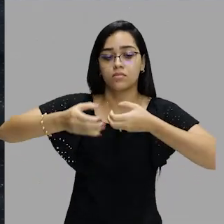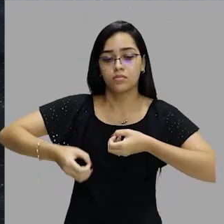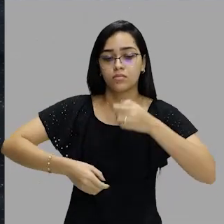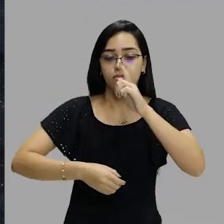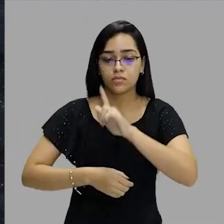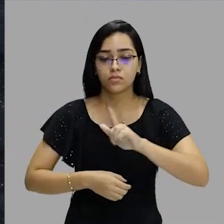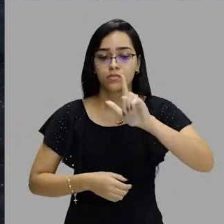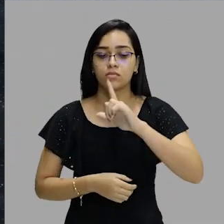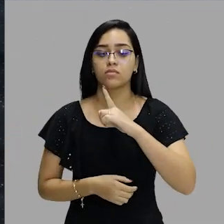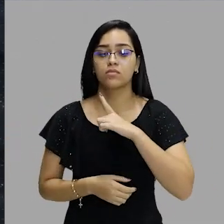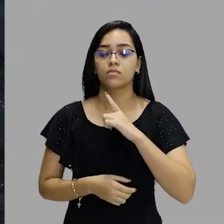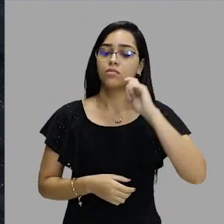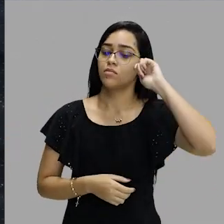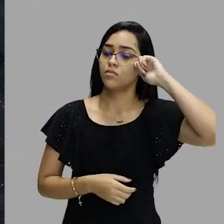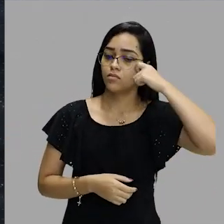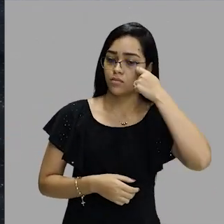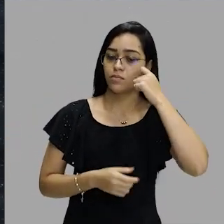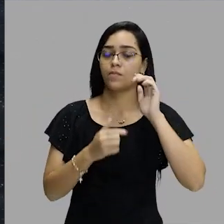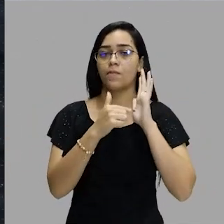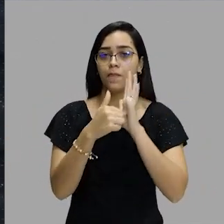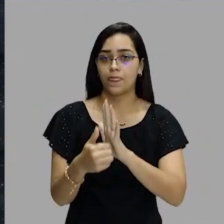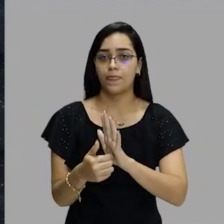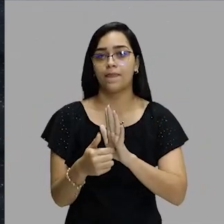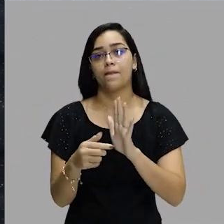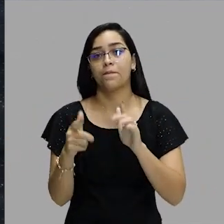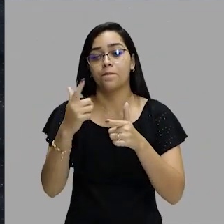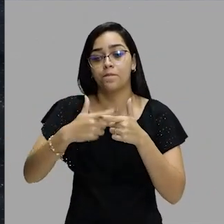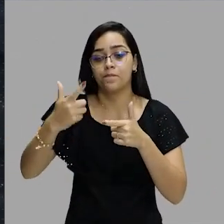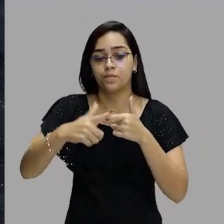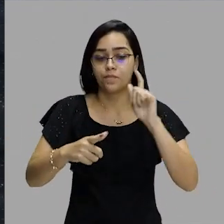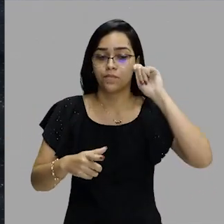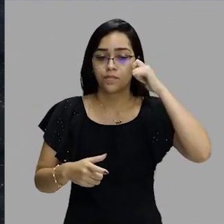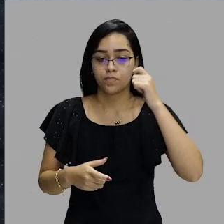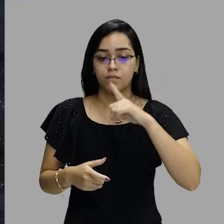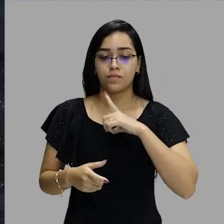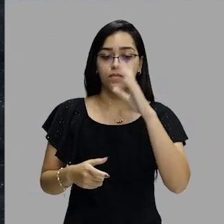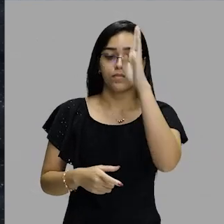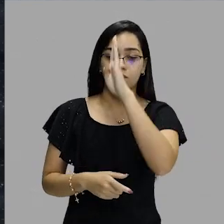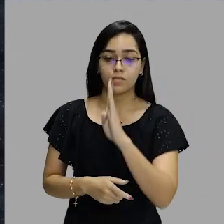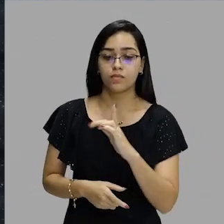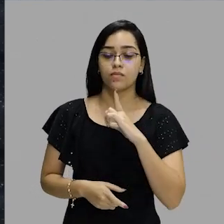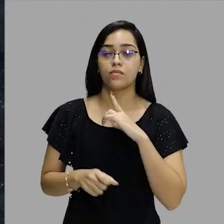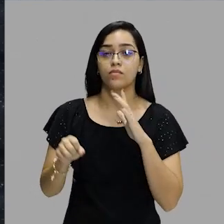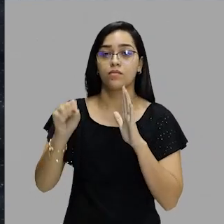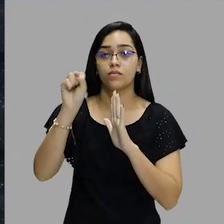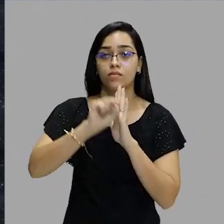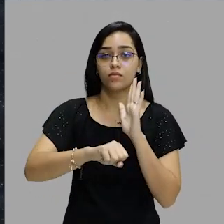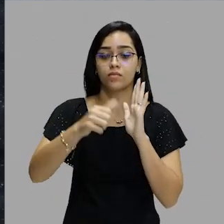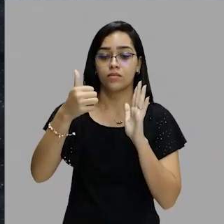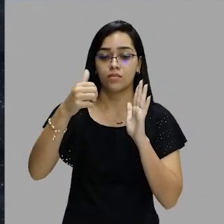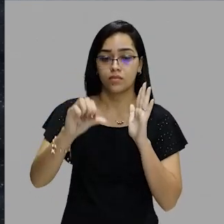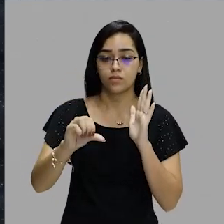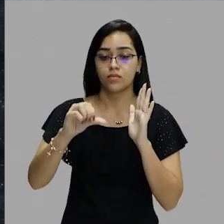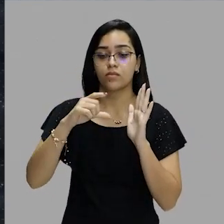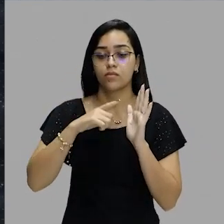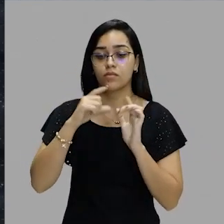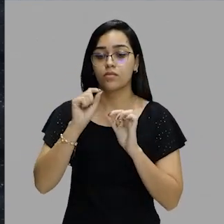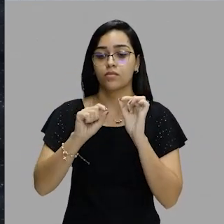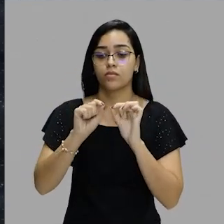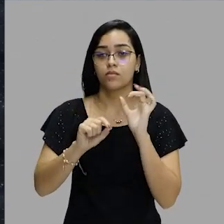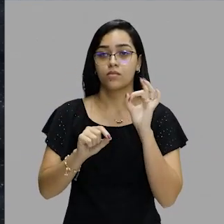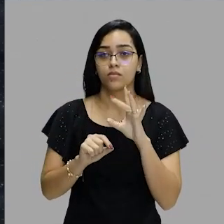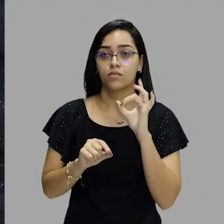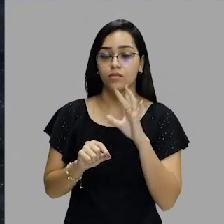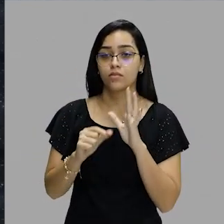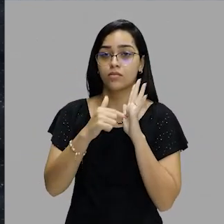XX, a produção literária feita por negros e abordando a questão negra existe no Brasil desde o século XIX,